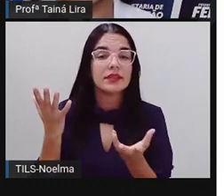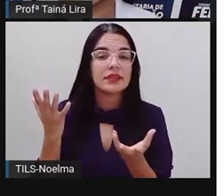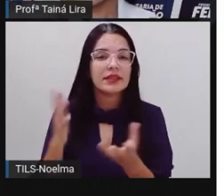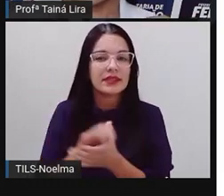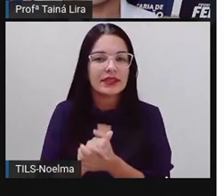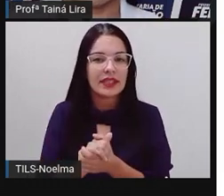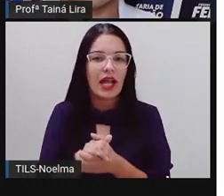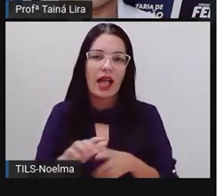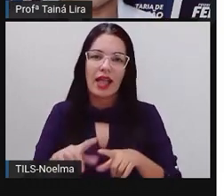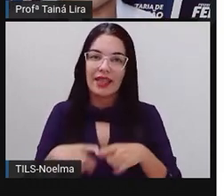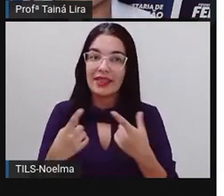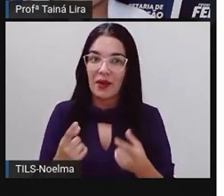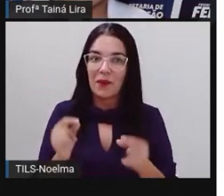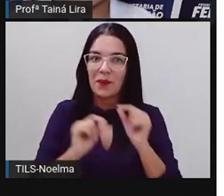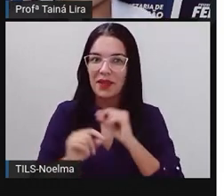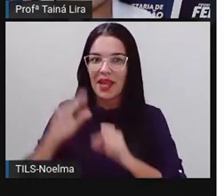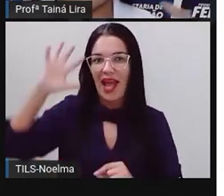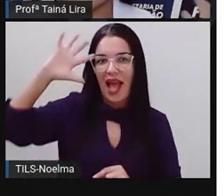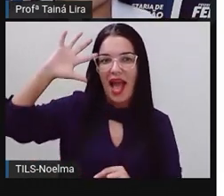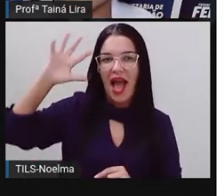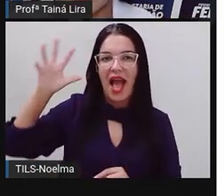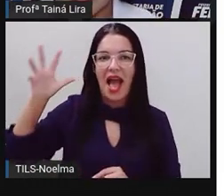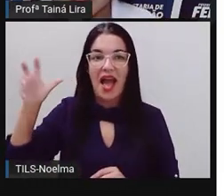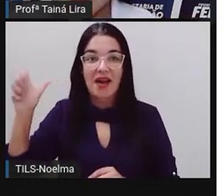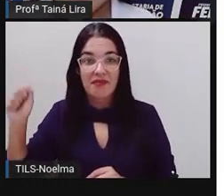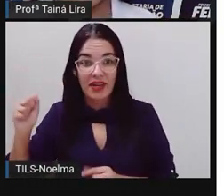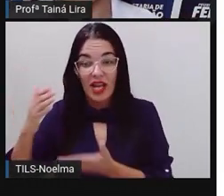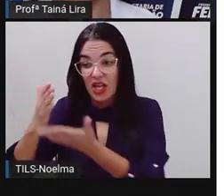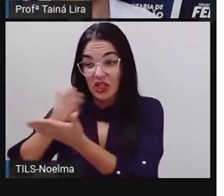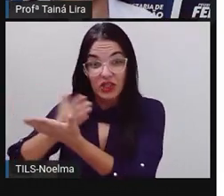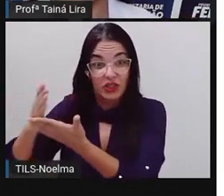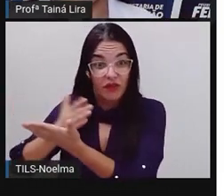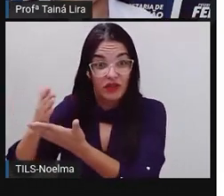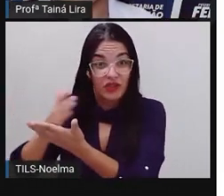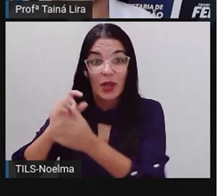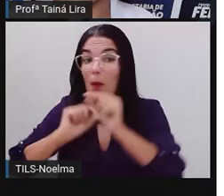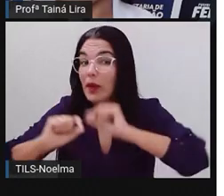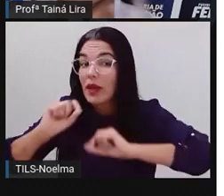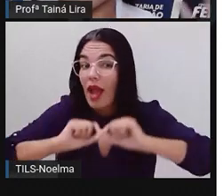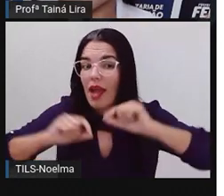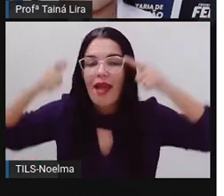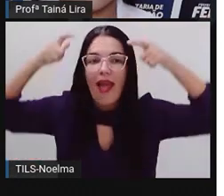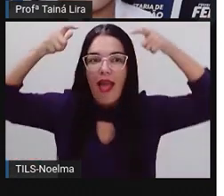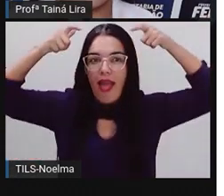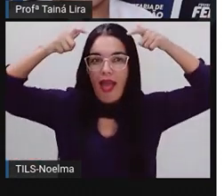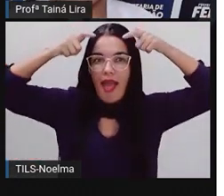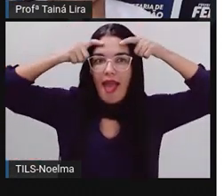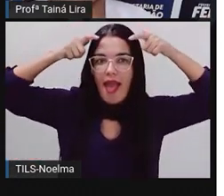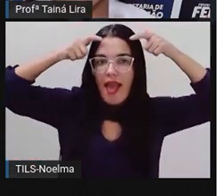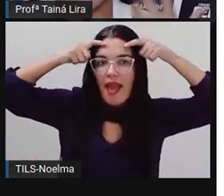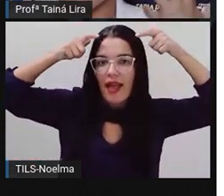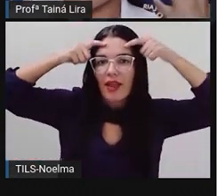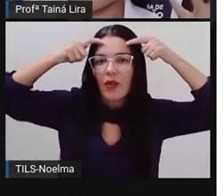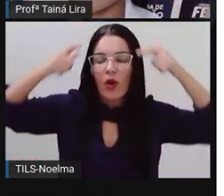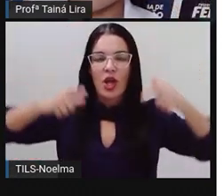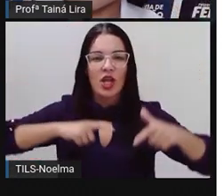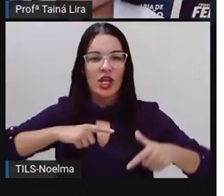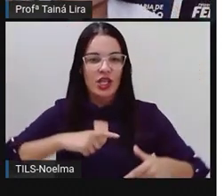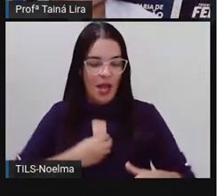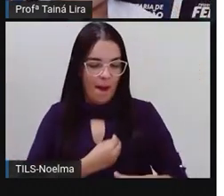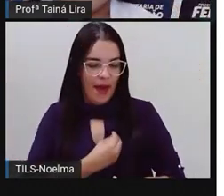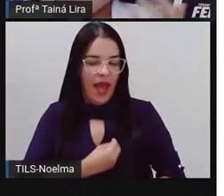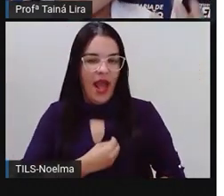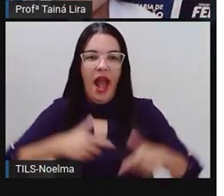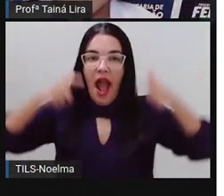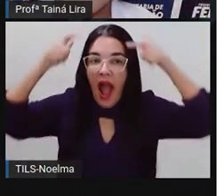África era dividida em reinos tá então é na África a gente tinha lá a presença de Reis